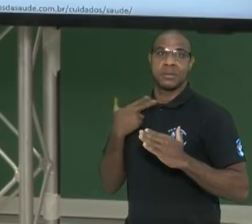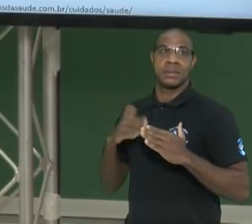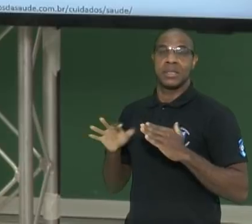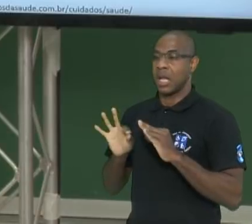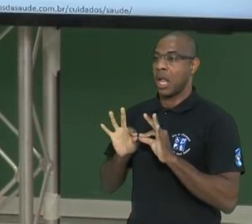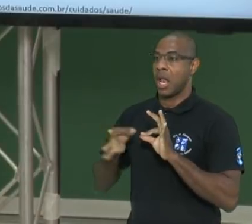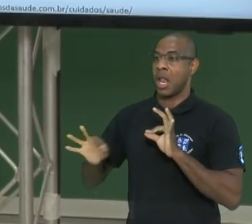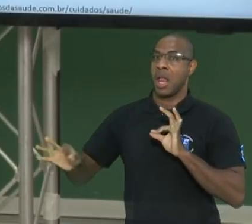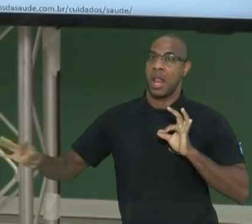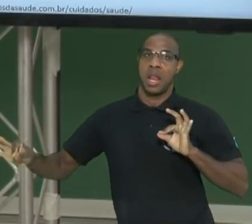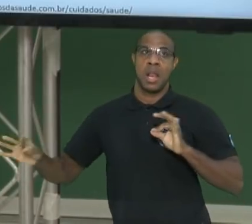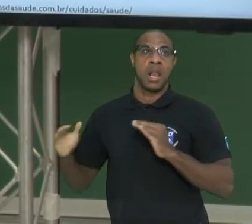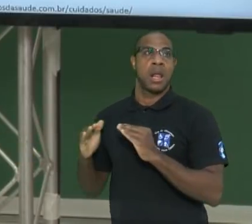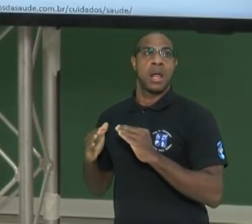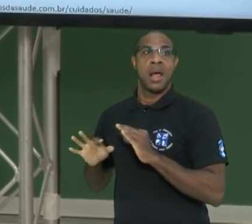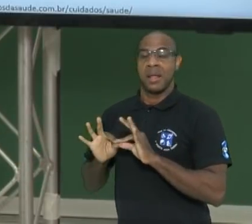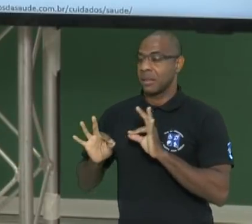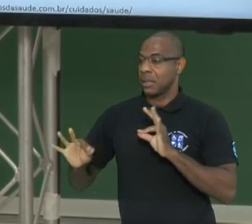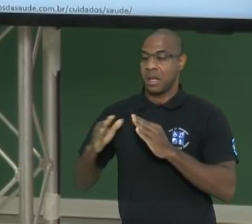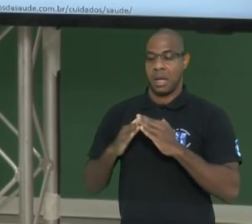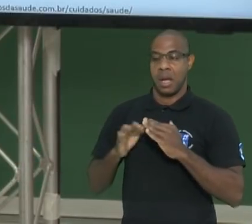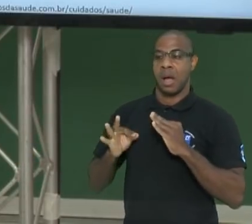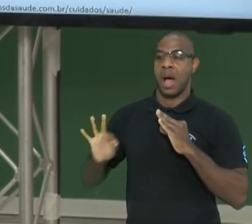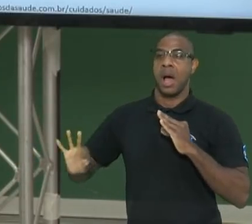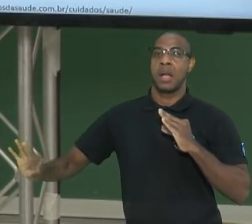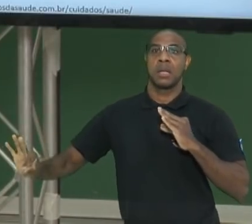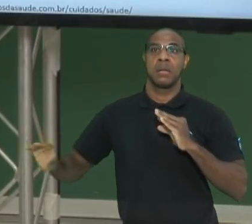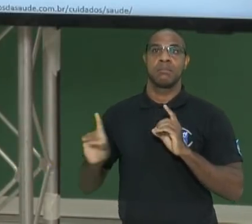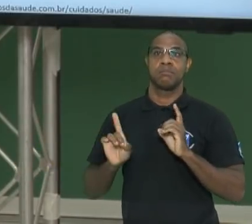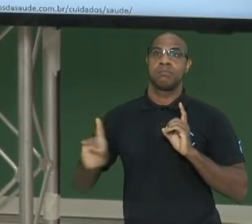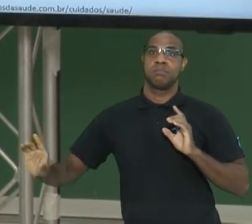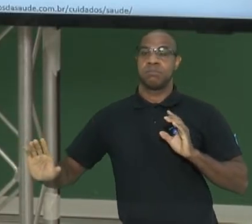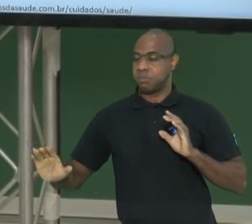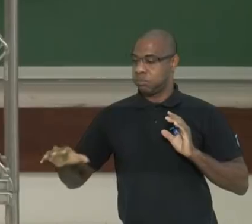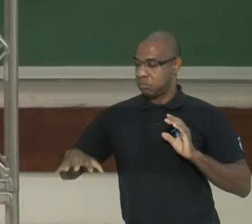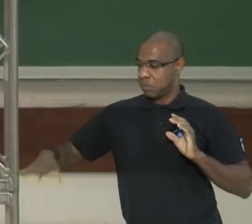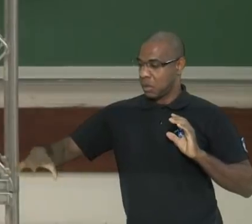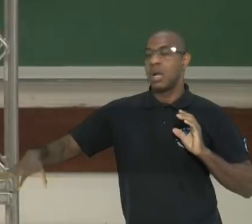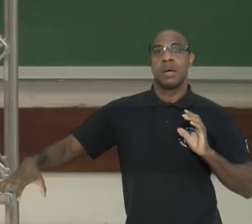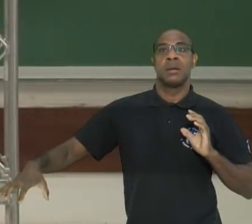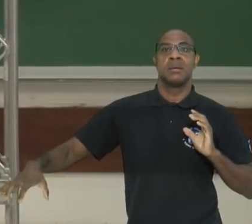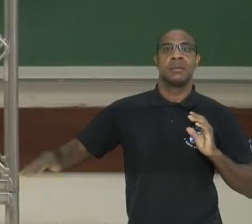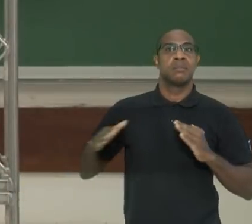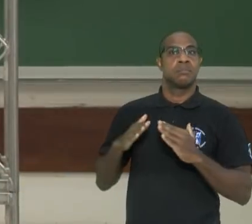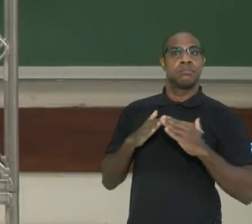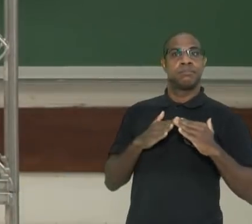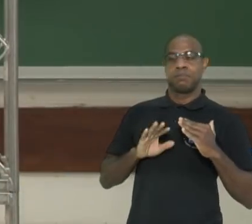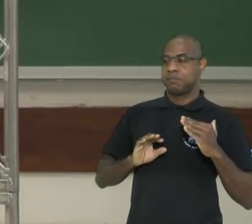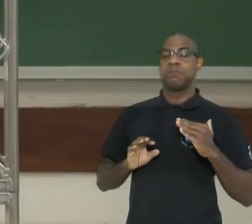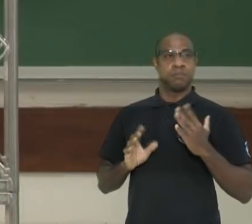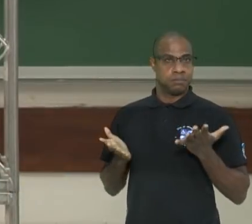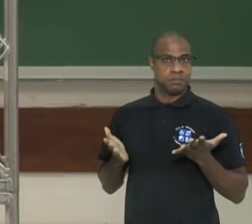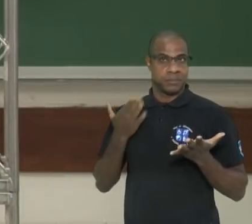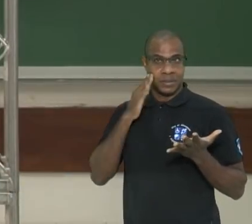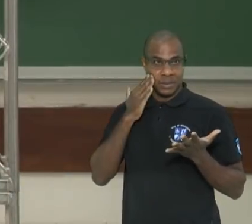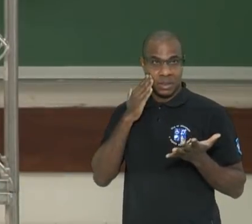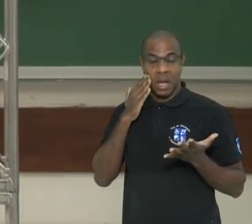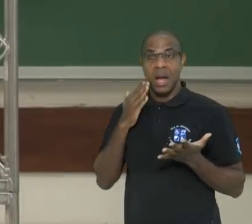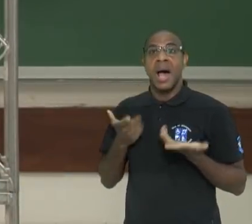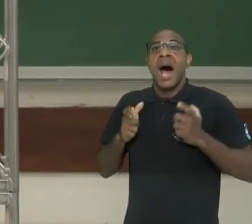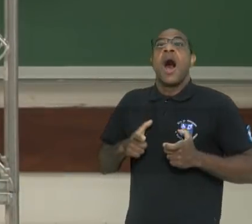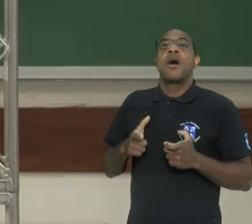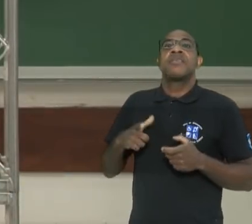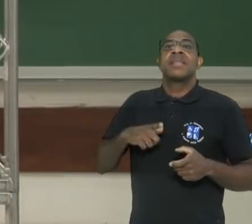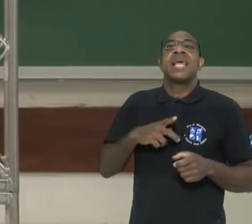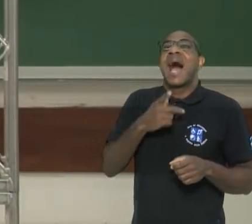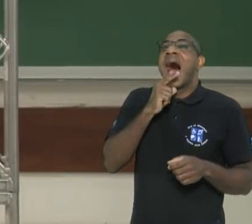devem estar afastadas principalmente dos poços aonde é captada a água que a gente usa para